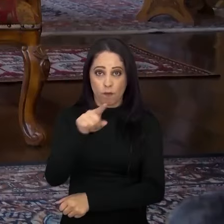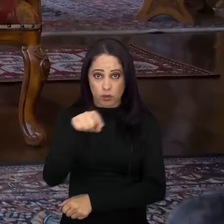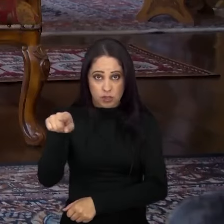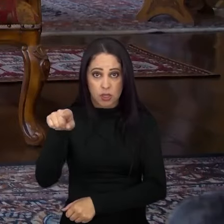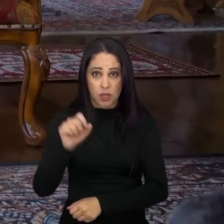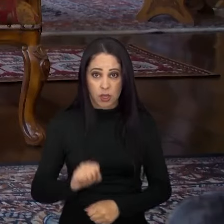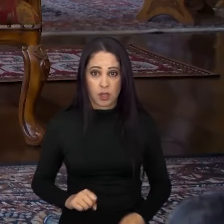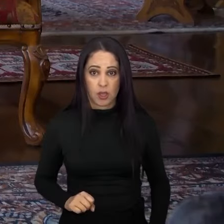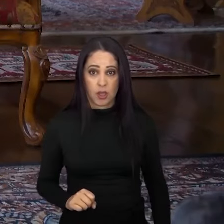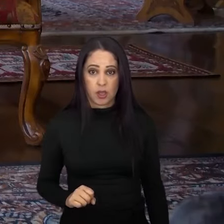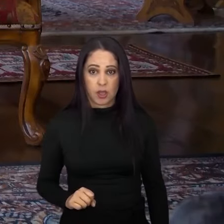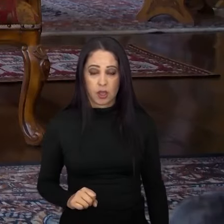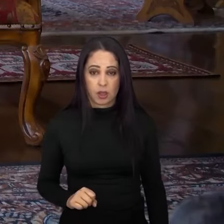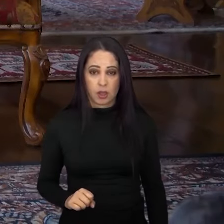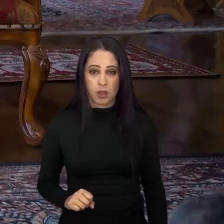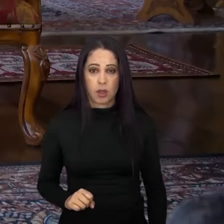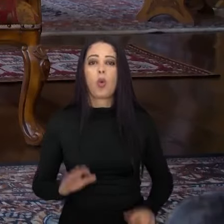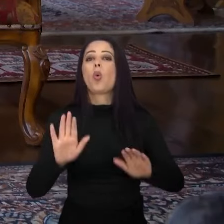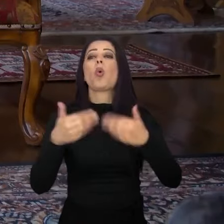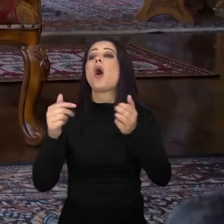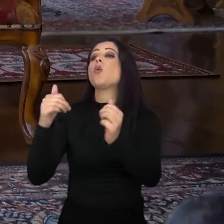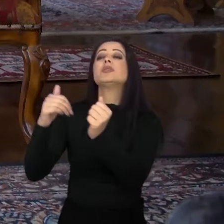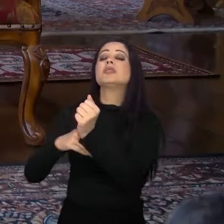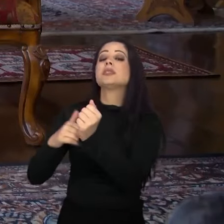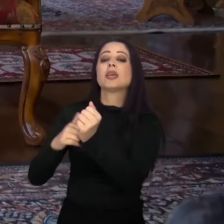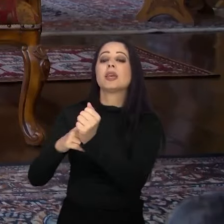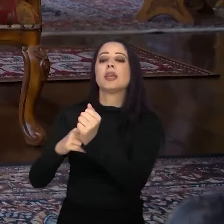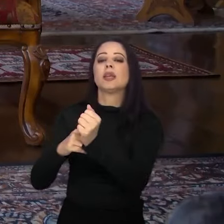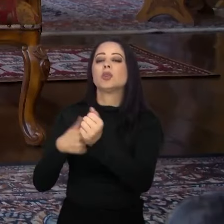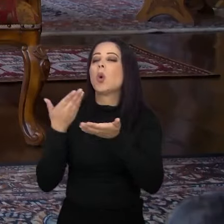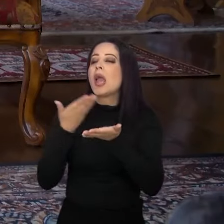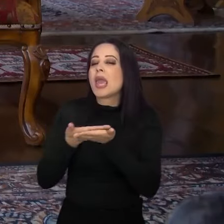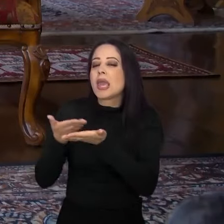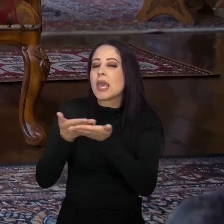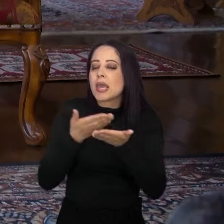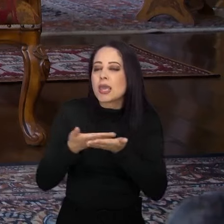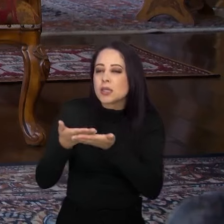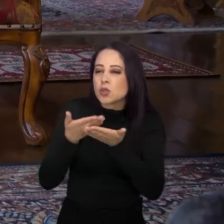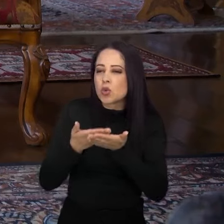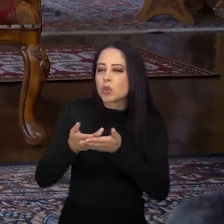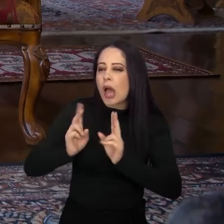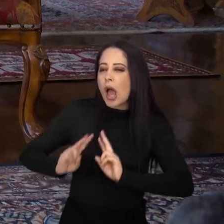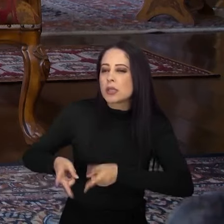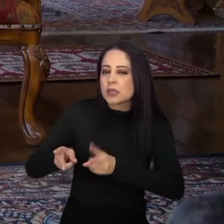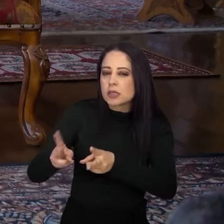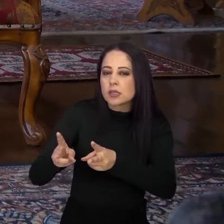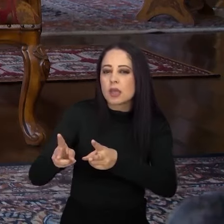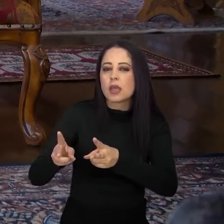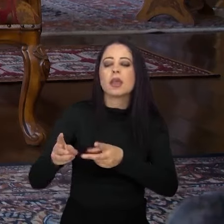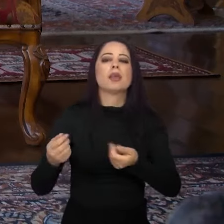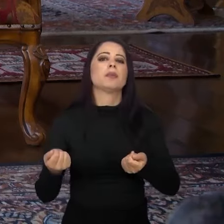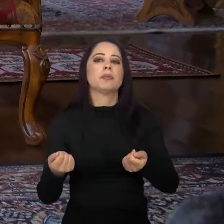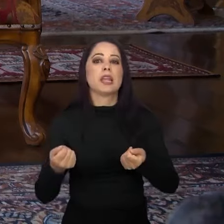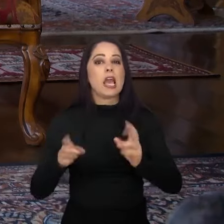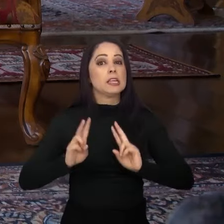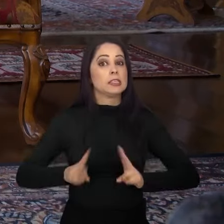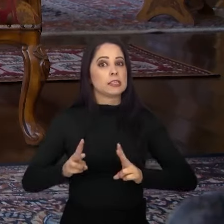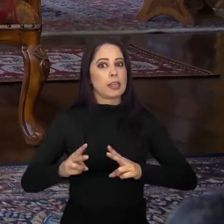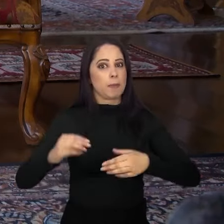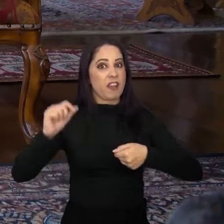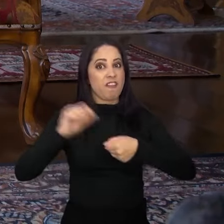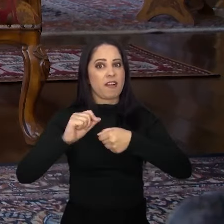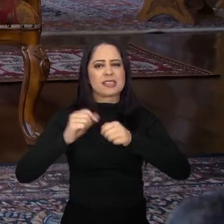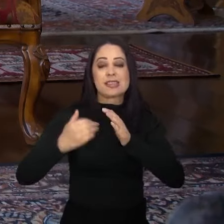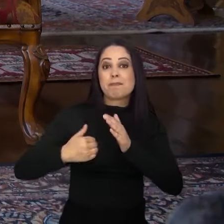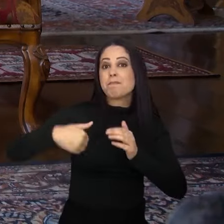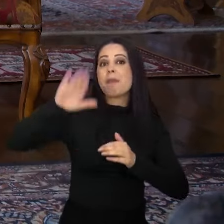quem está assistindo a gente, qual é? É estudar mais, se adequar ao sono, é fazer a mais do que